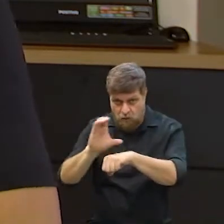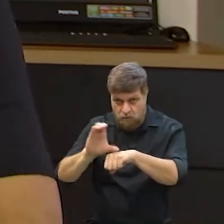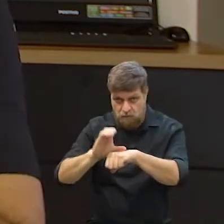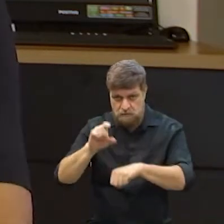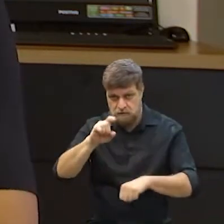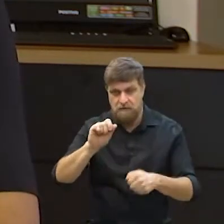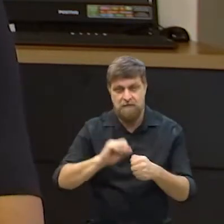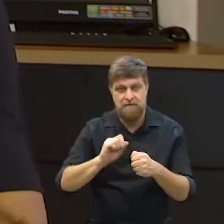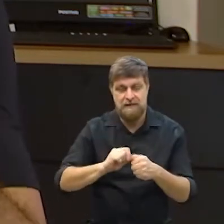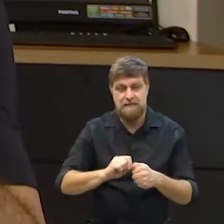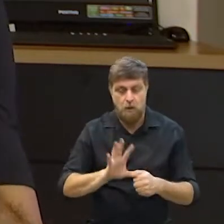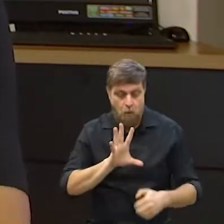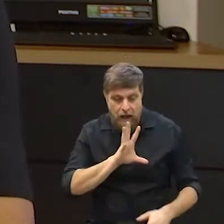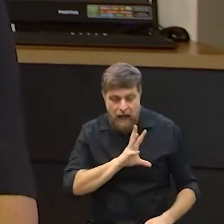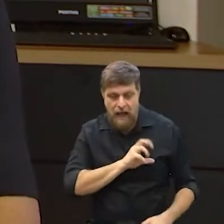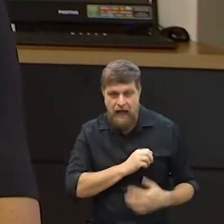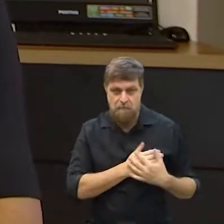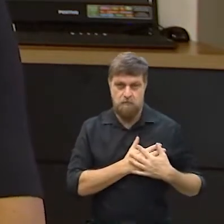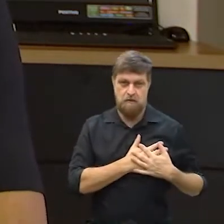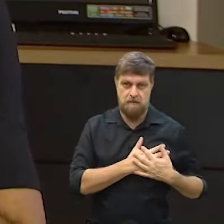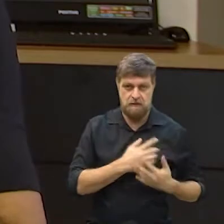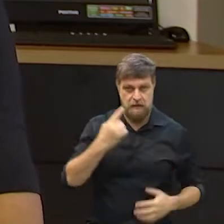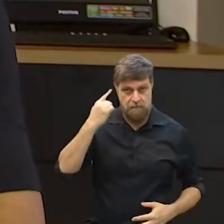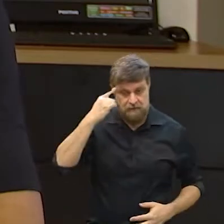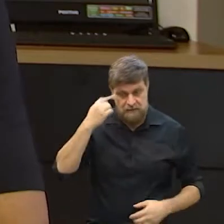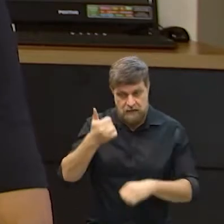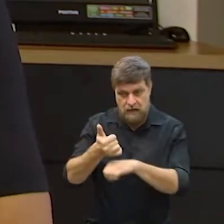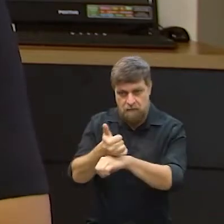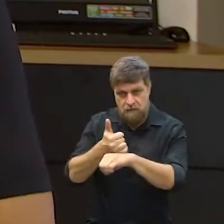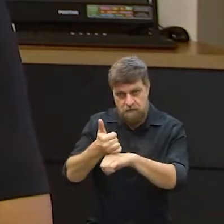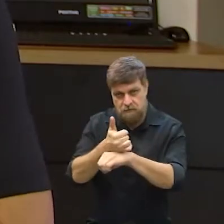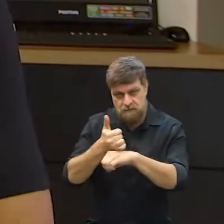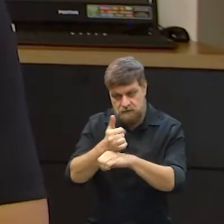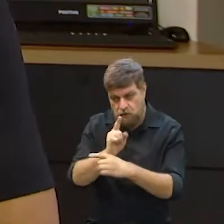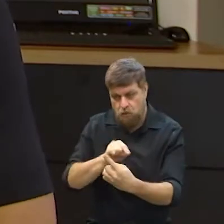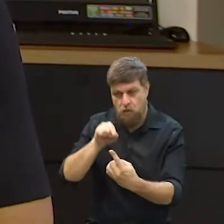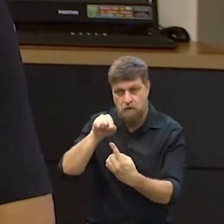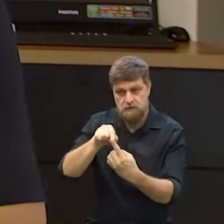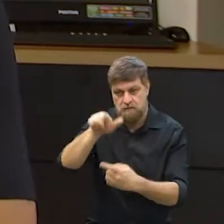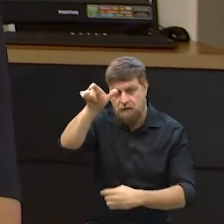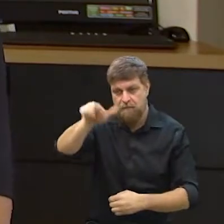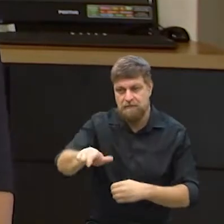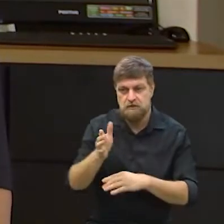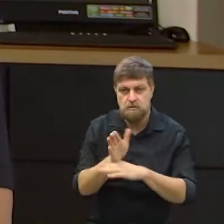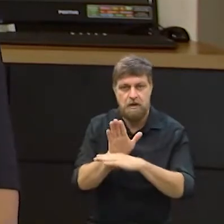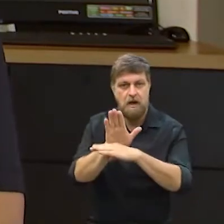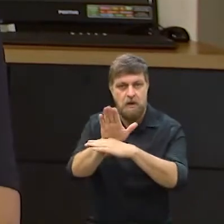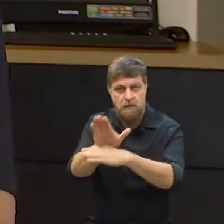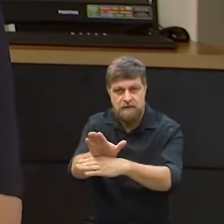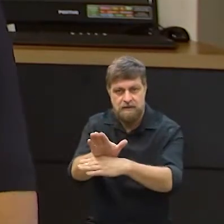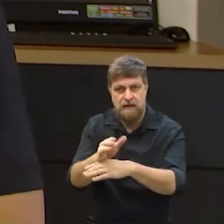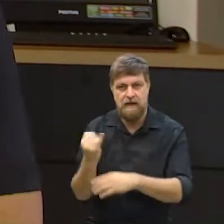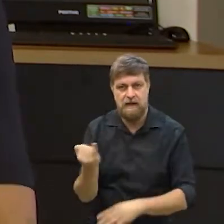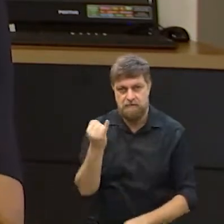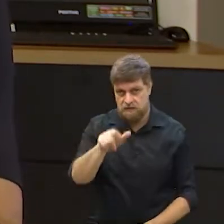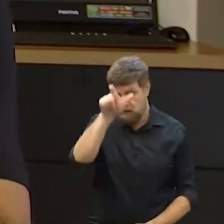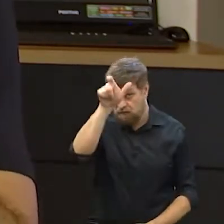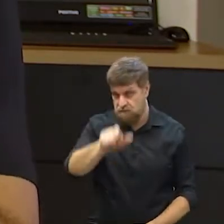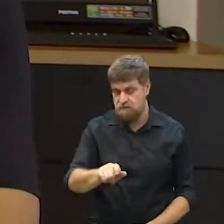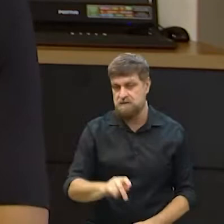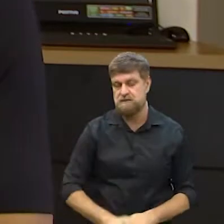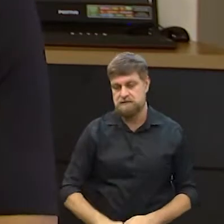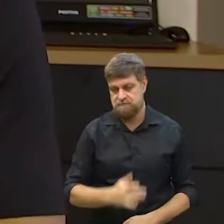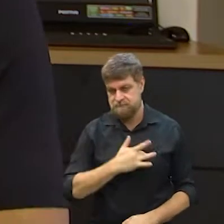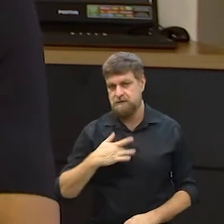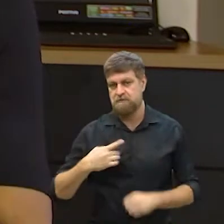física, faça com muito amor e pense que é uma profissão justamente para cuidar do próximo. E para cuidar do próximo é importante que